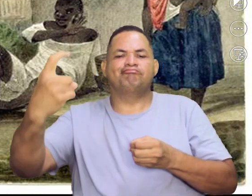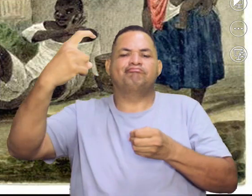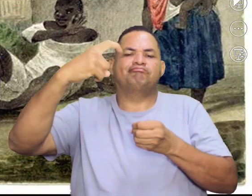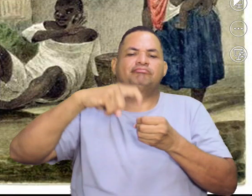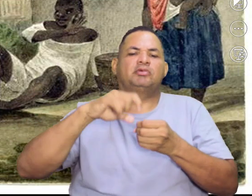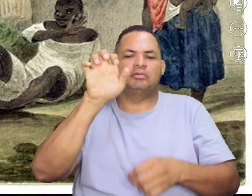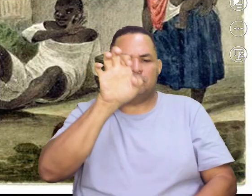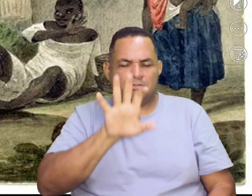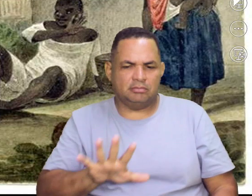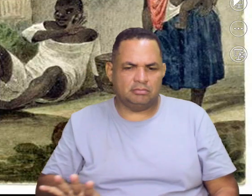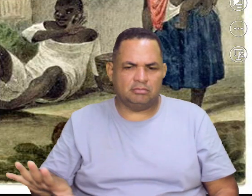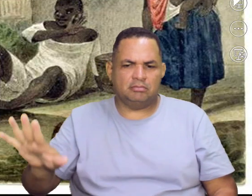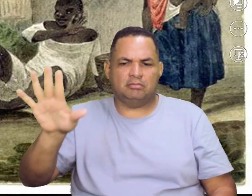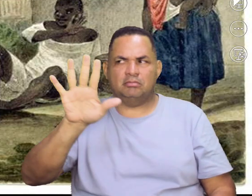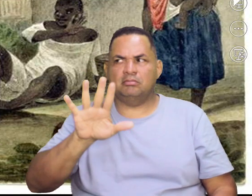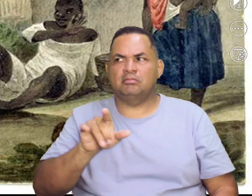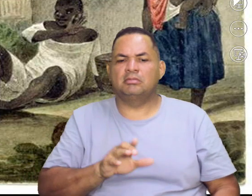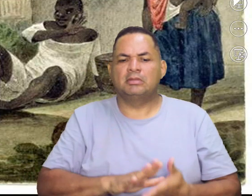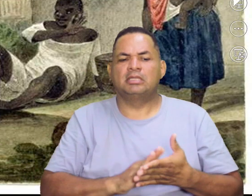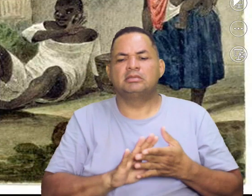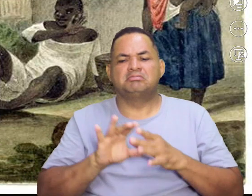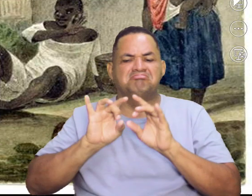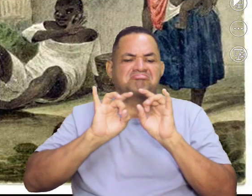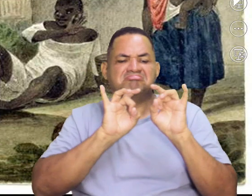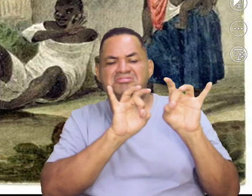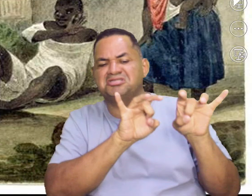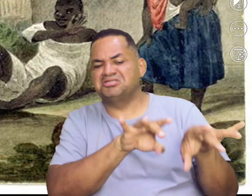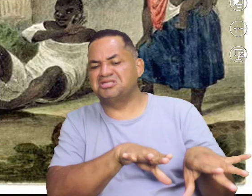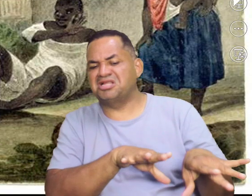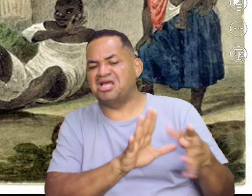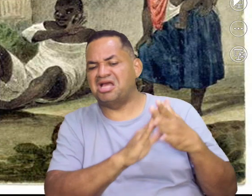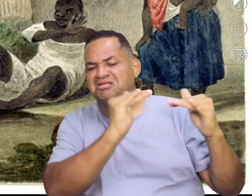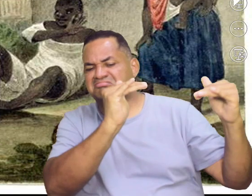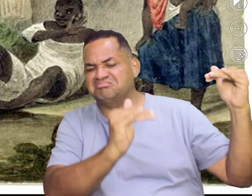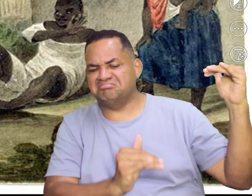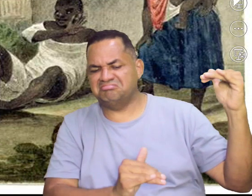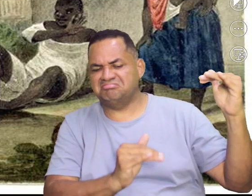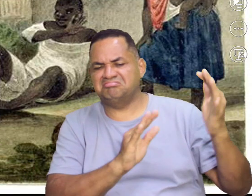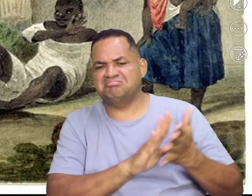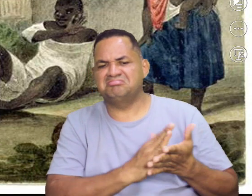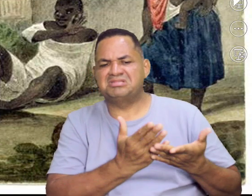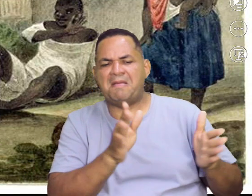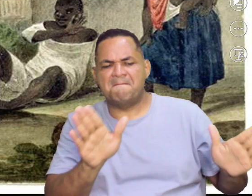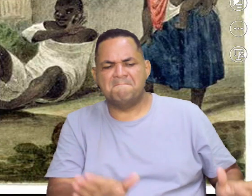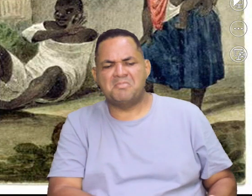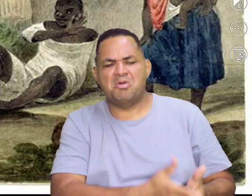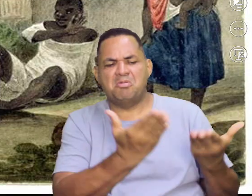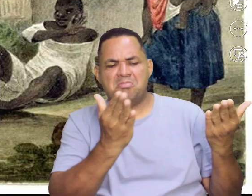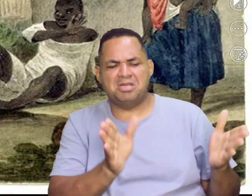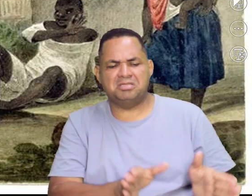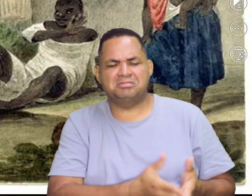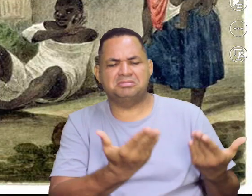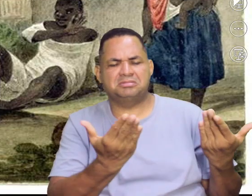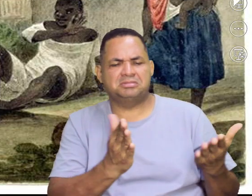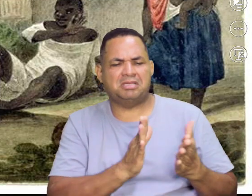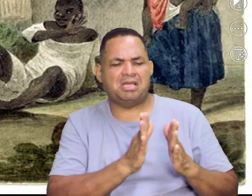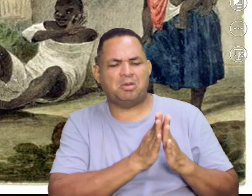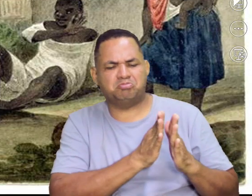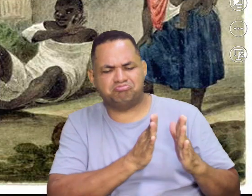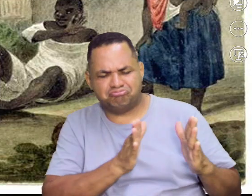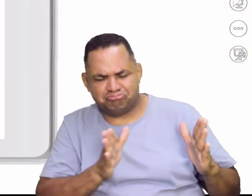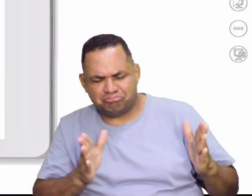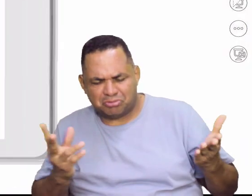a Europa. E aí vai deixar lá essa desigualdade e um enorme rastro de pobreza que dura até hoje